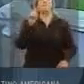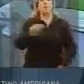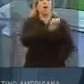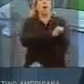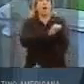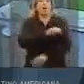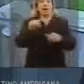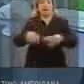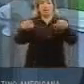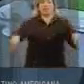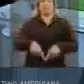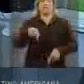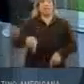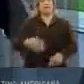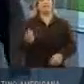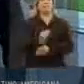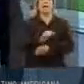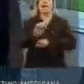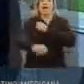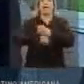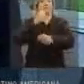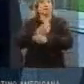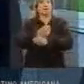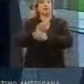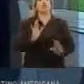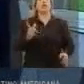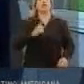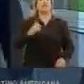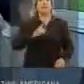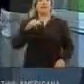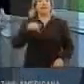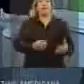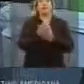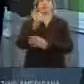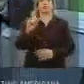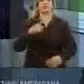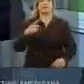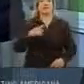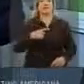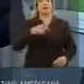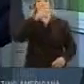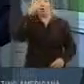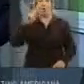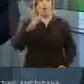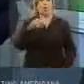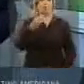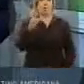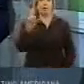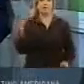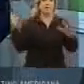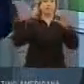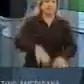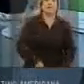alunos e a gente espera que o ano que venha já tenha Guatateca aqui, já tenha Hondureiros aqui, já